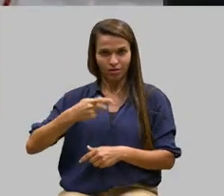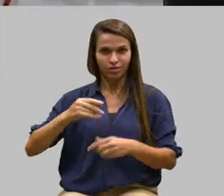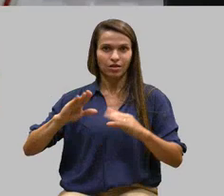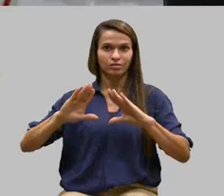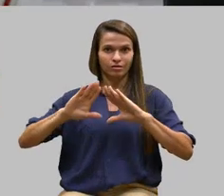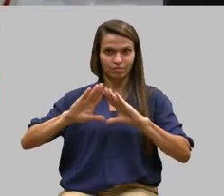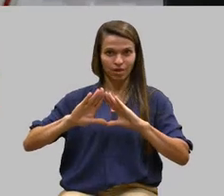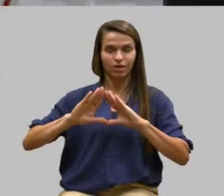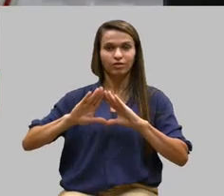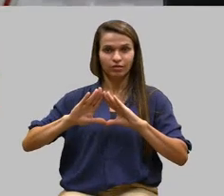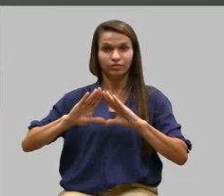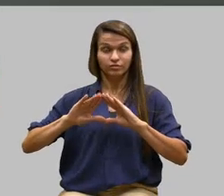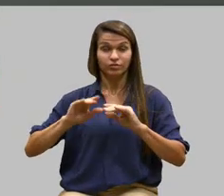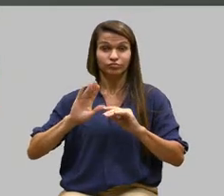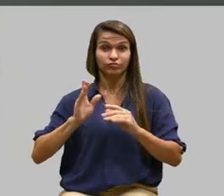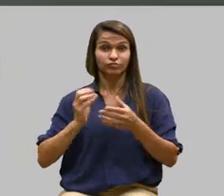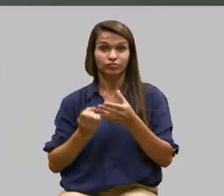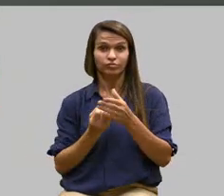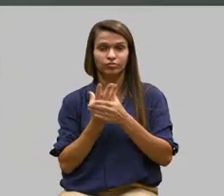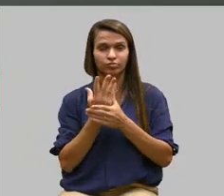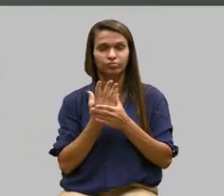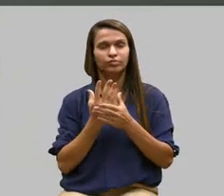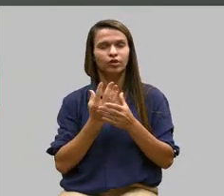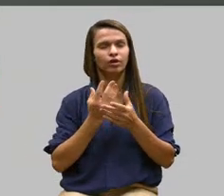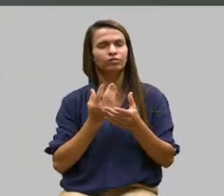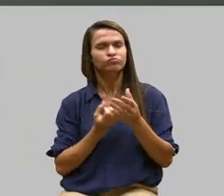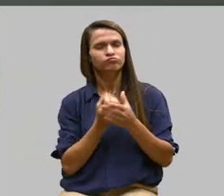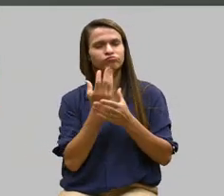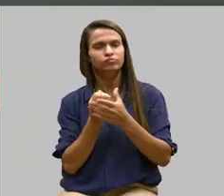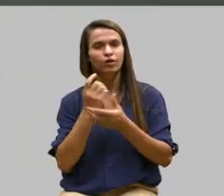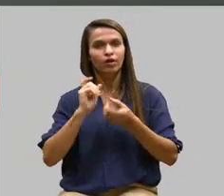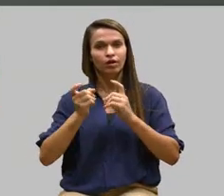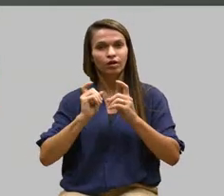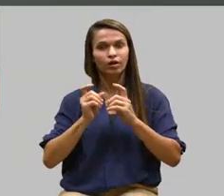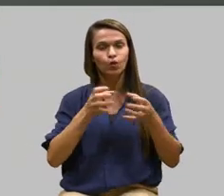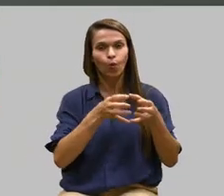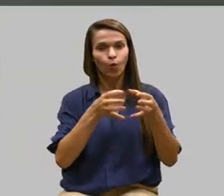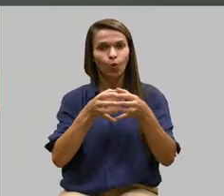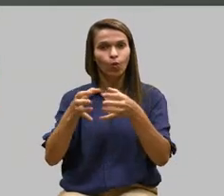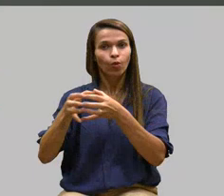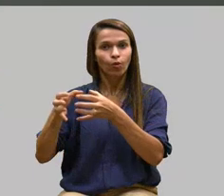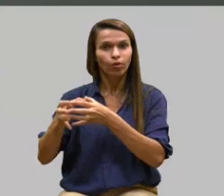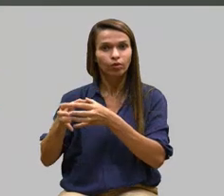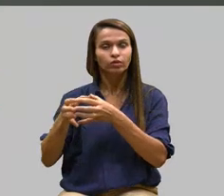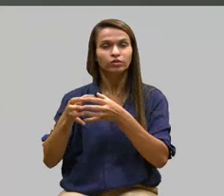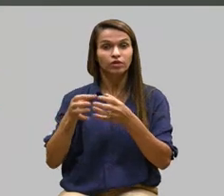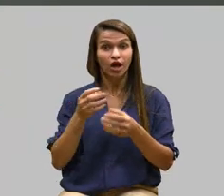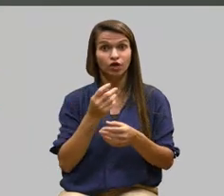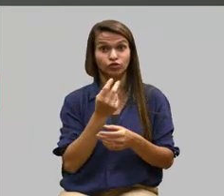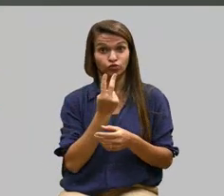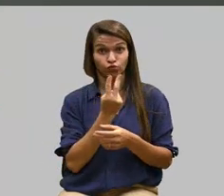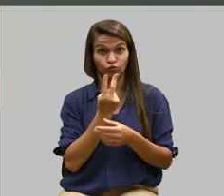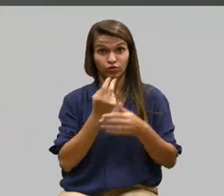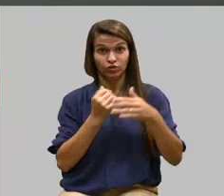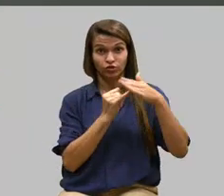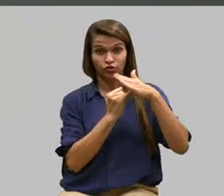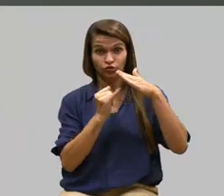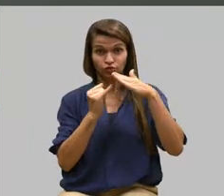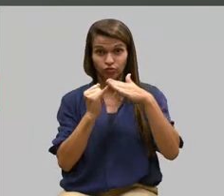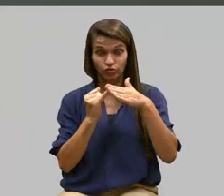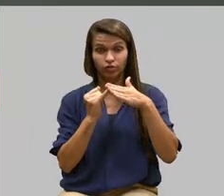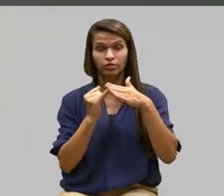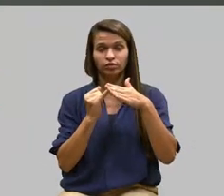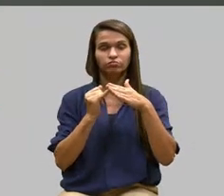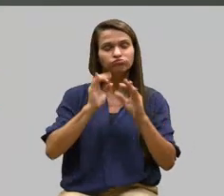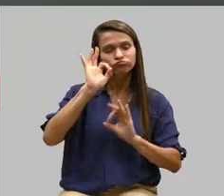tem sido realizada uma sequência de reuniões de trabalho entre as equipes das duas instituições para